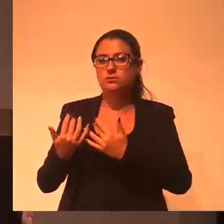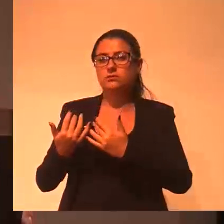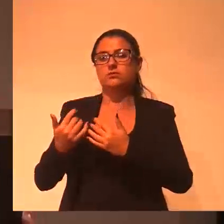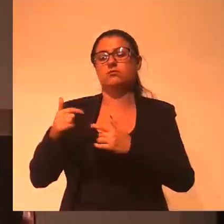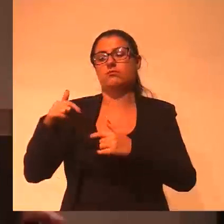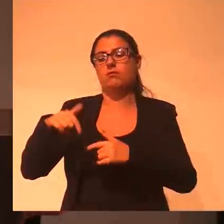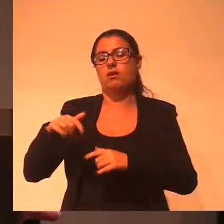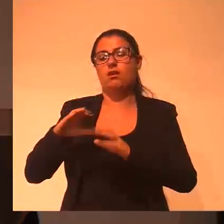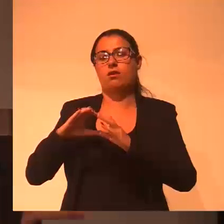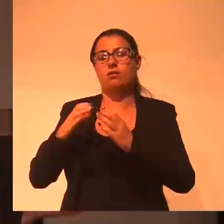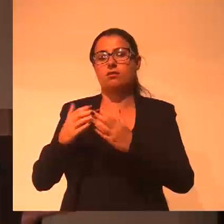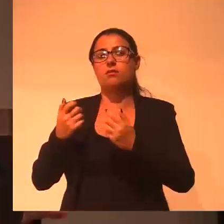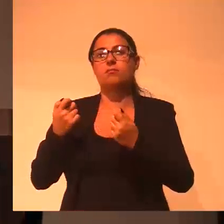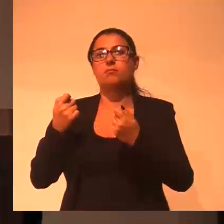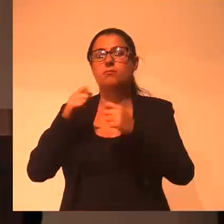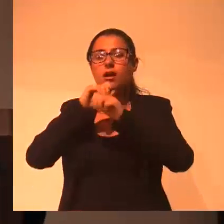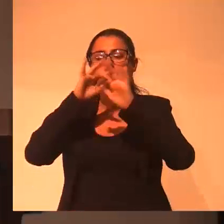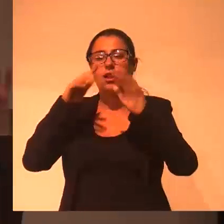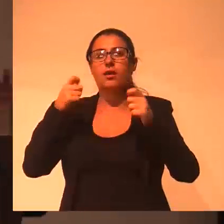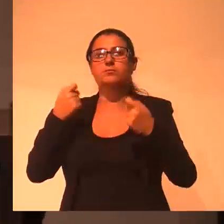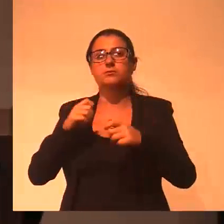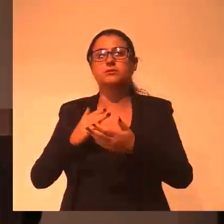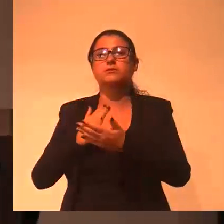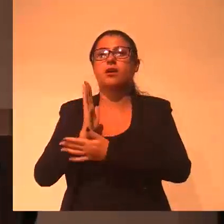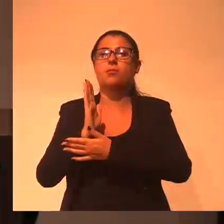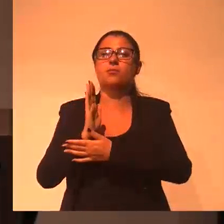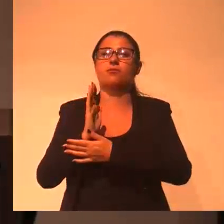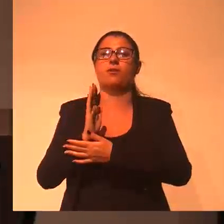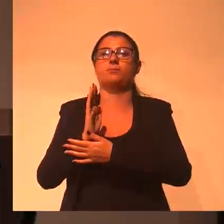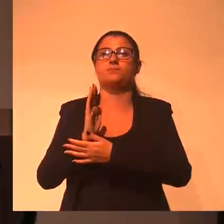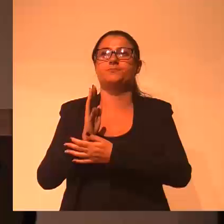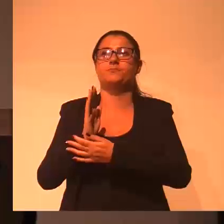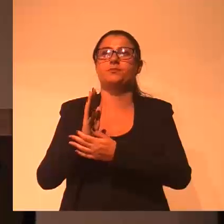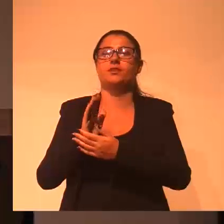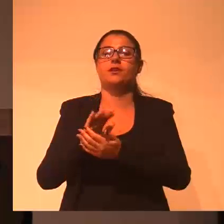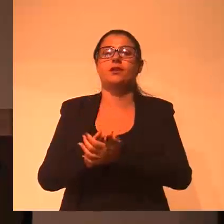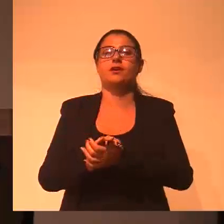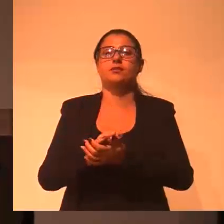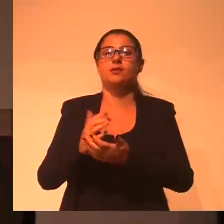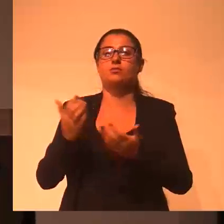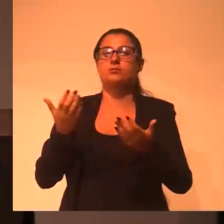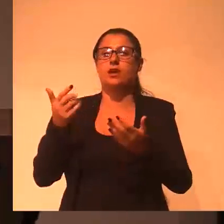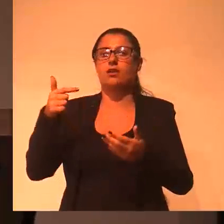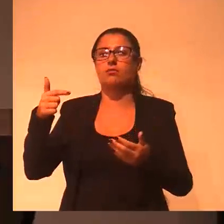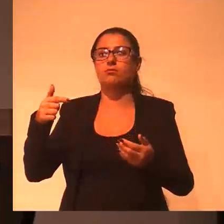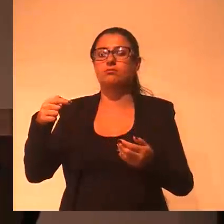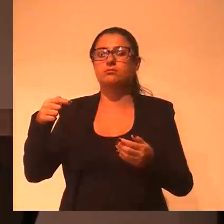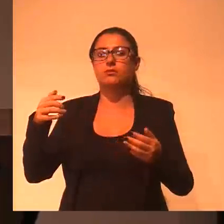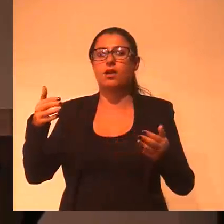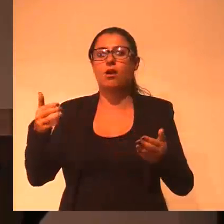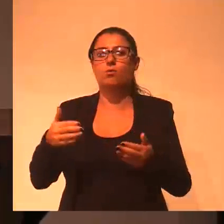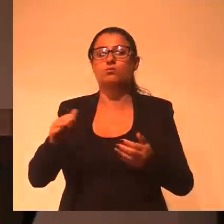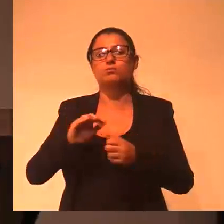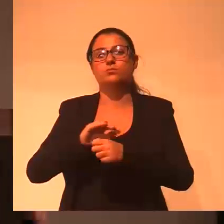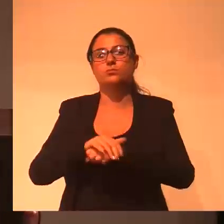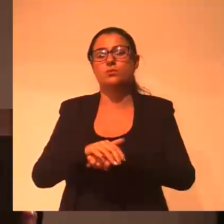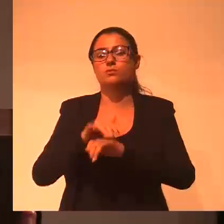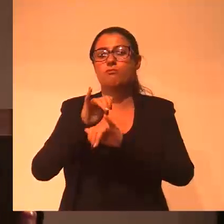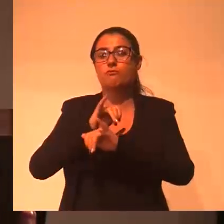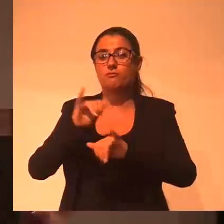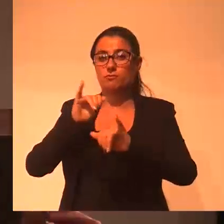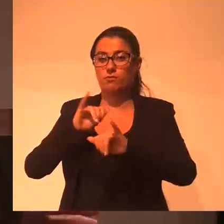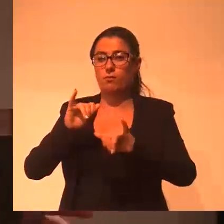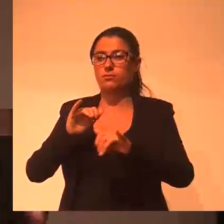essa casa precisa aprovar. Então, essa foi a questão. Eu faço questão, essa noite eu trouxe algumas informações,